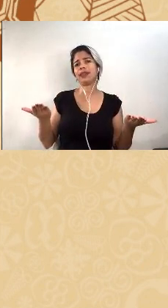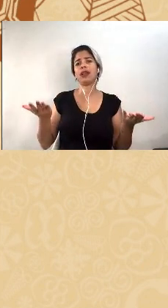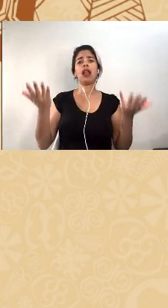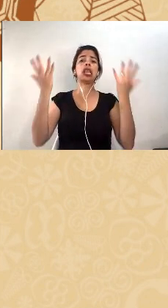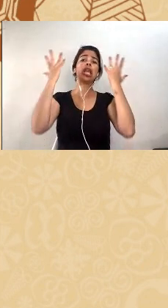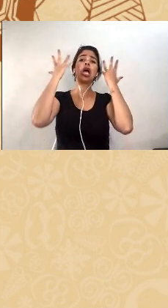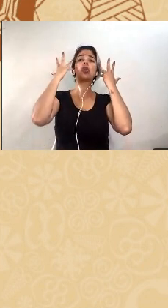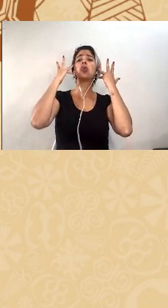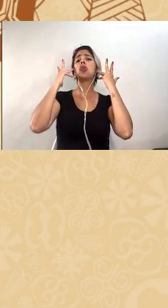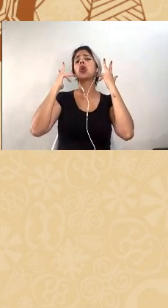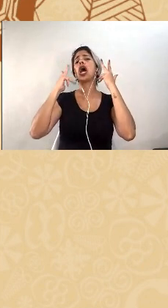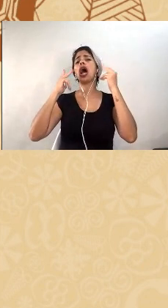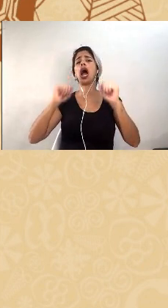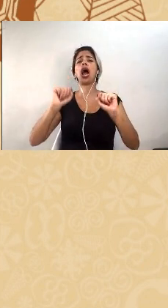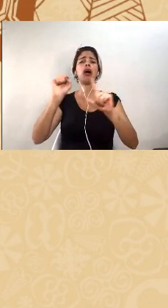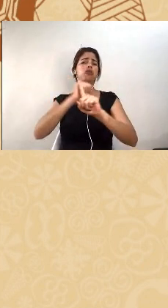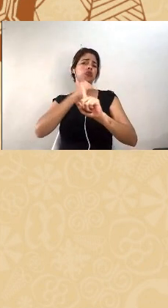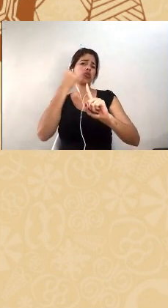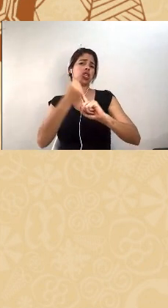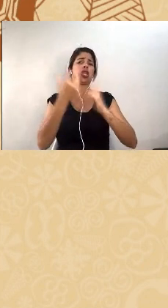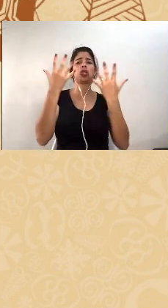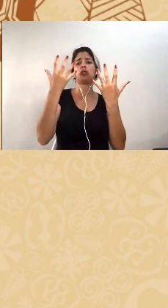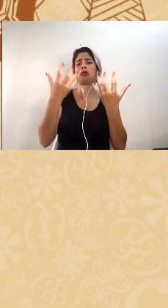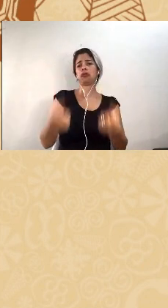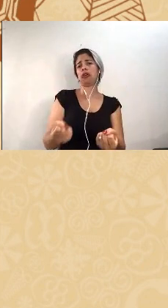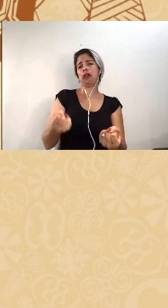naturalizada e estrutural na sociedade?